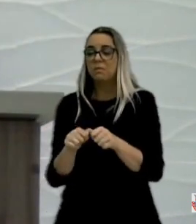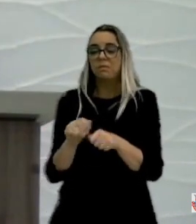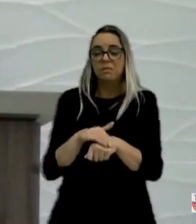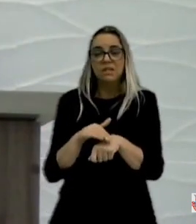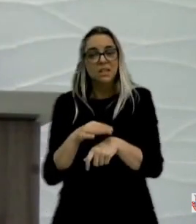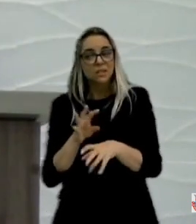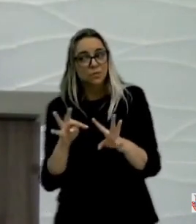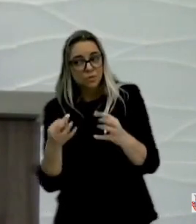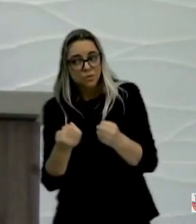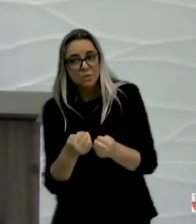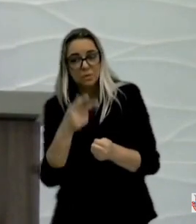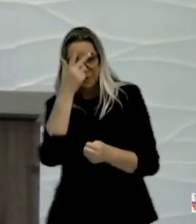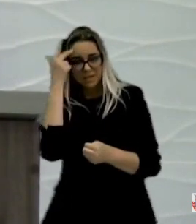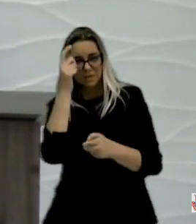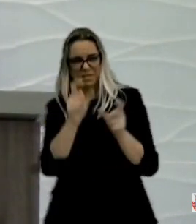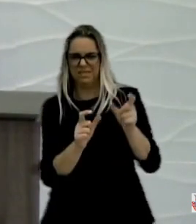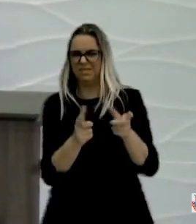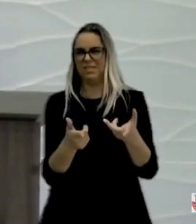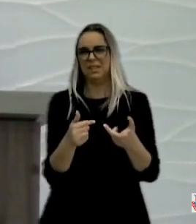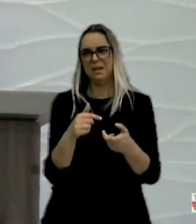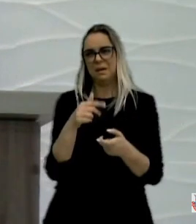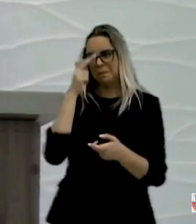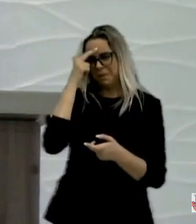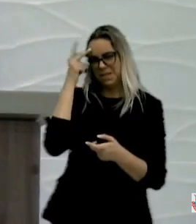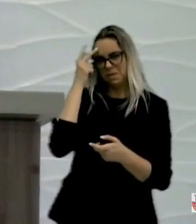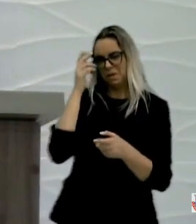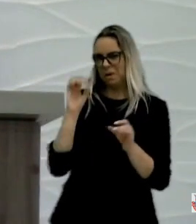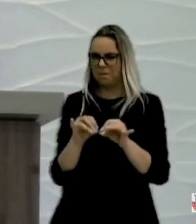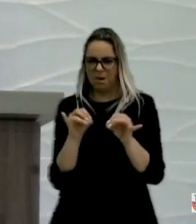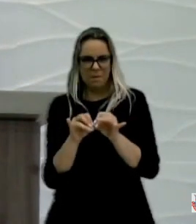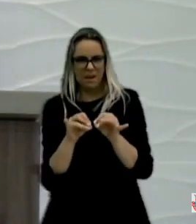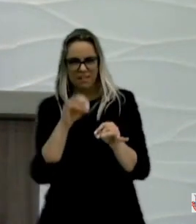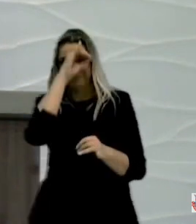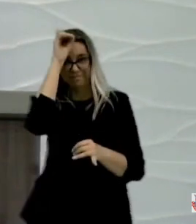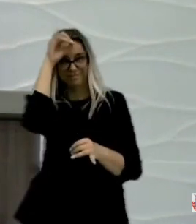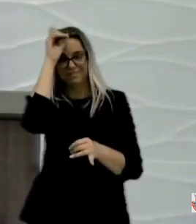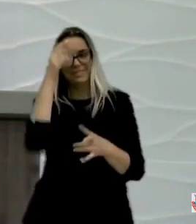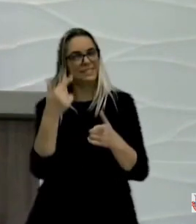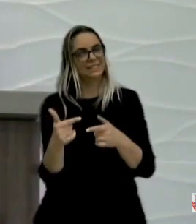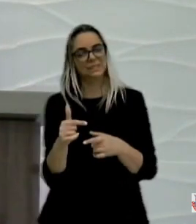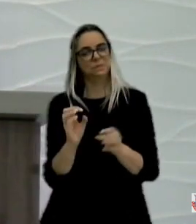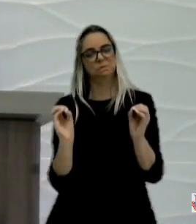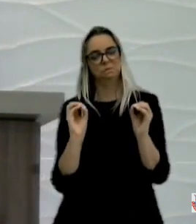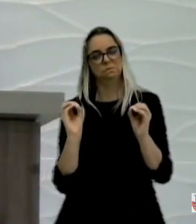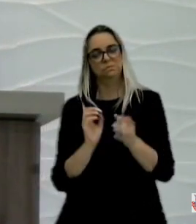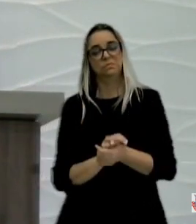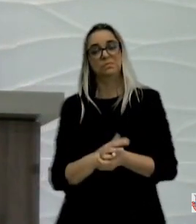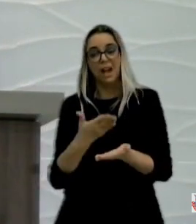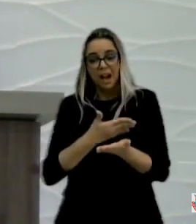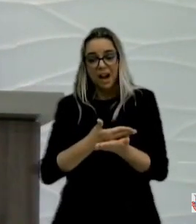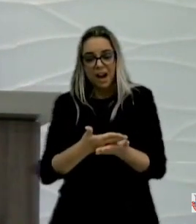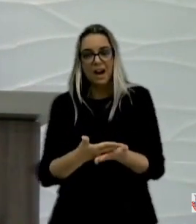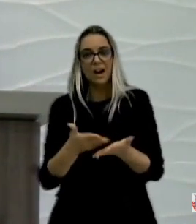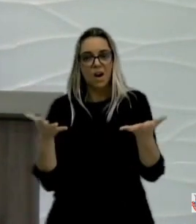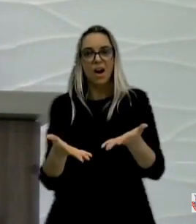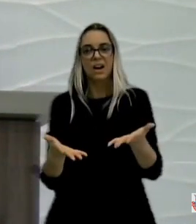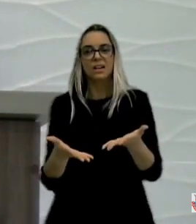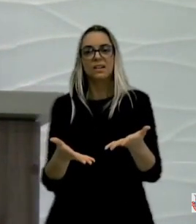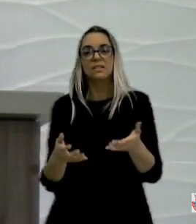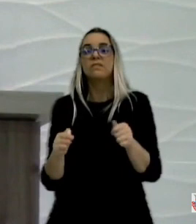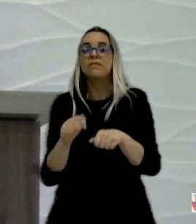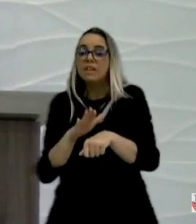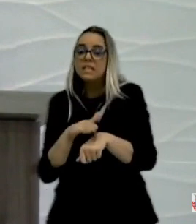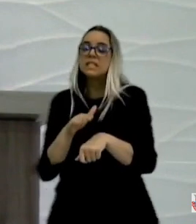pelas pessoas. Minha gente, não tem ninguém mais bobo, não. E agora, a partir de agora, que vai ser feito?